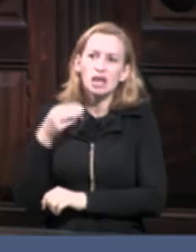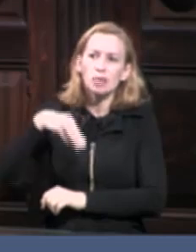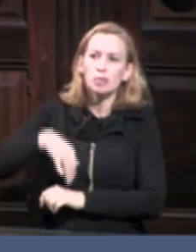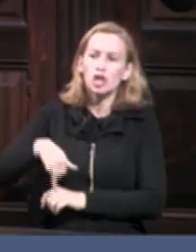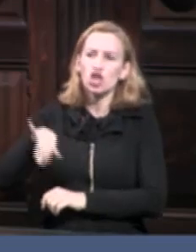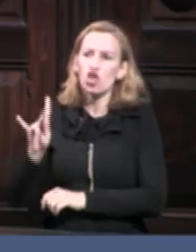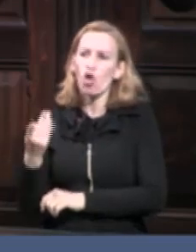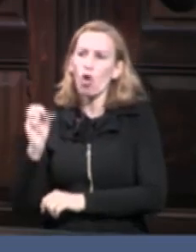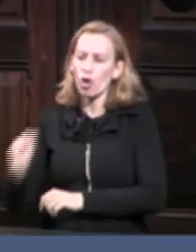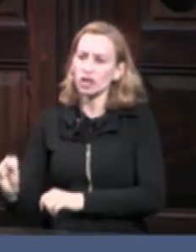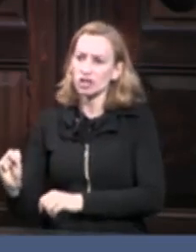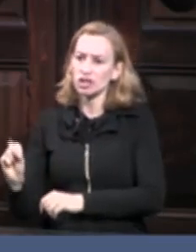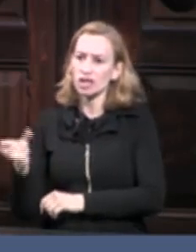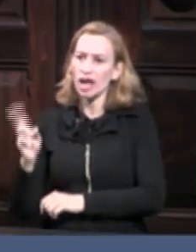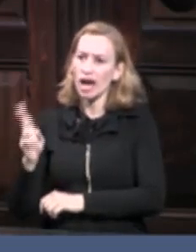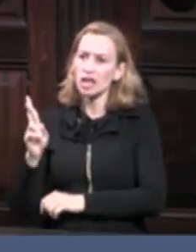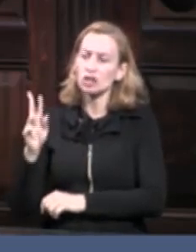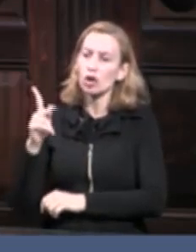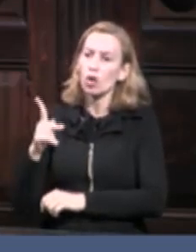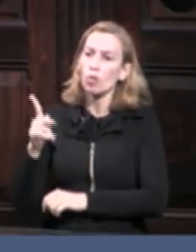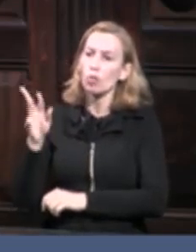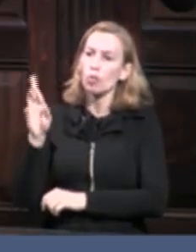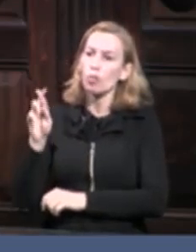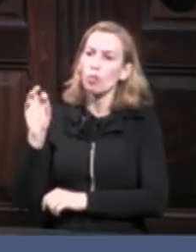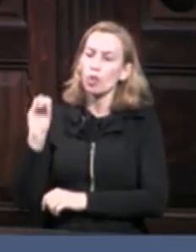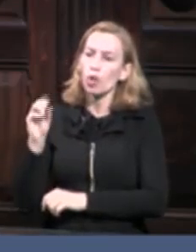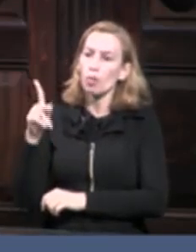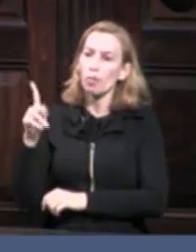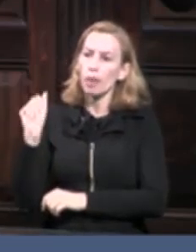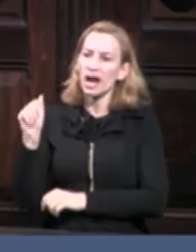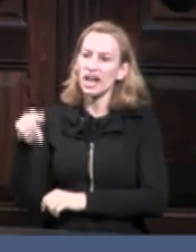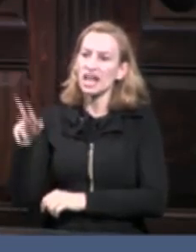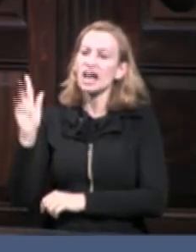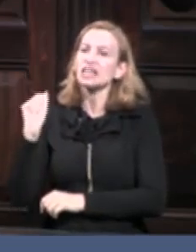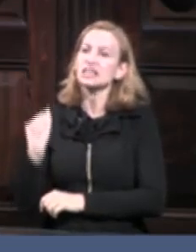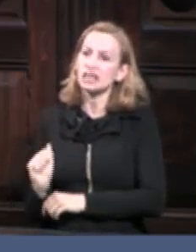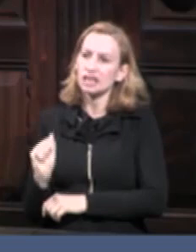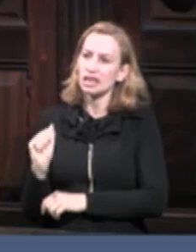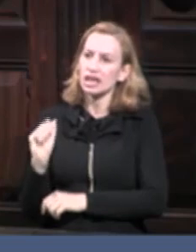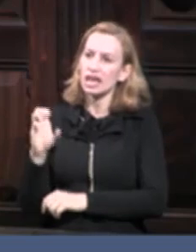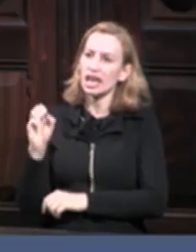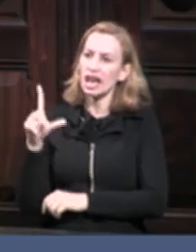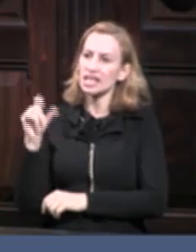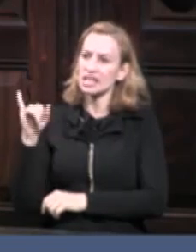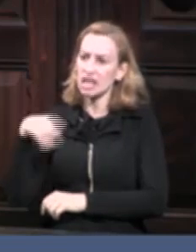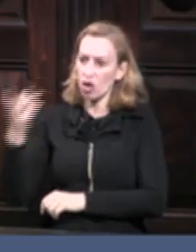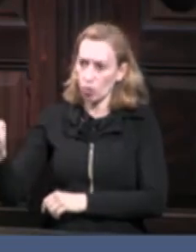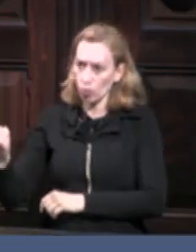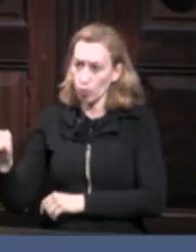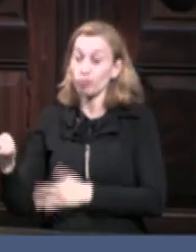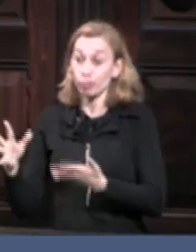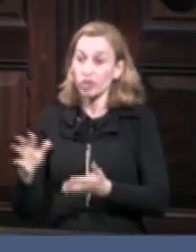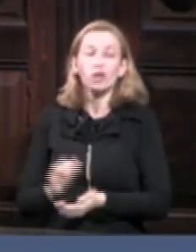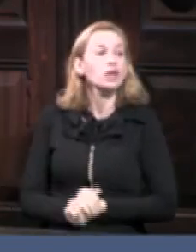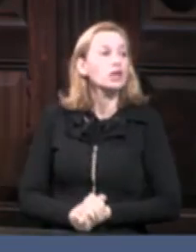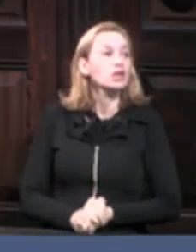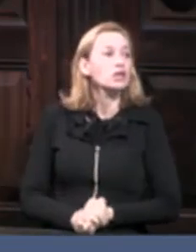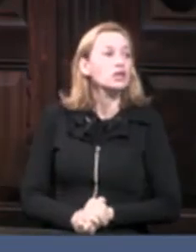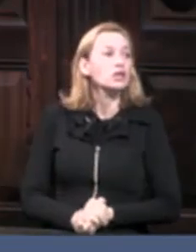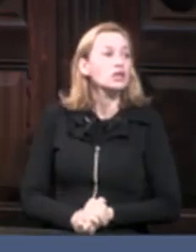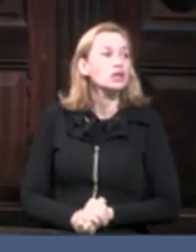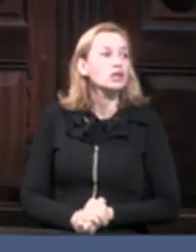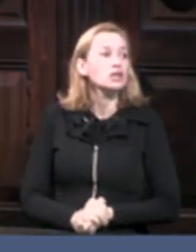com propaganda. Nós limitamos o gasto a 6 milhões de reais. Não impedimos que o governo